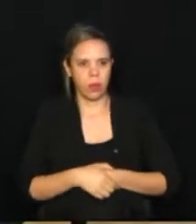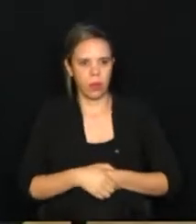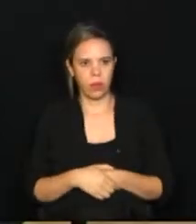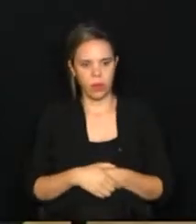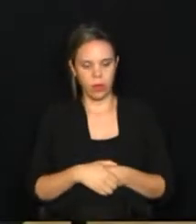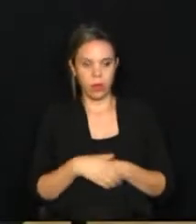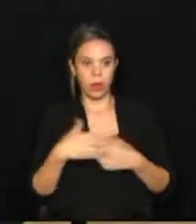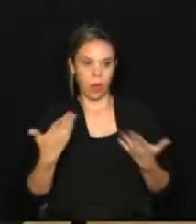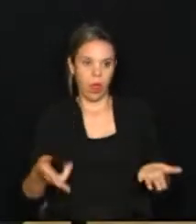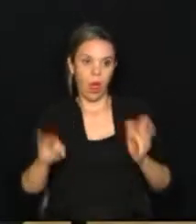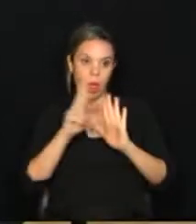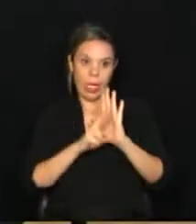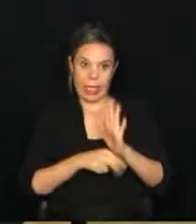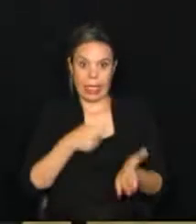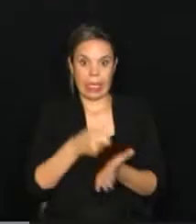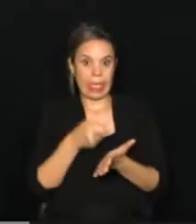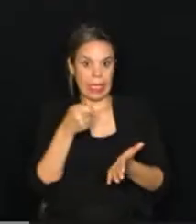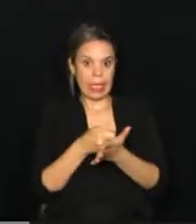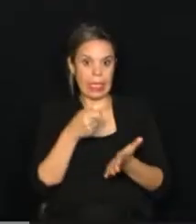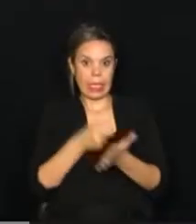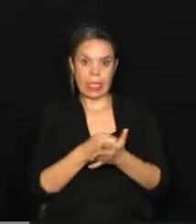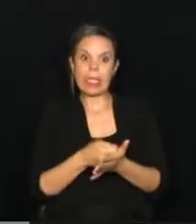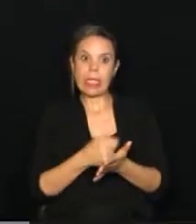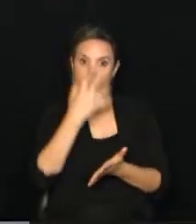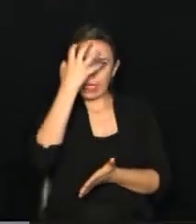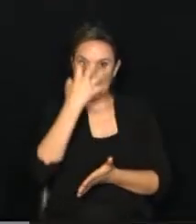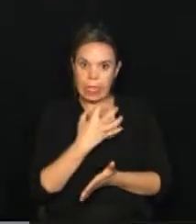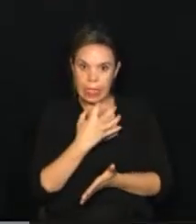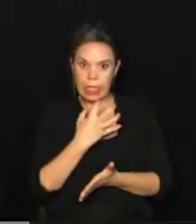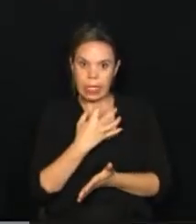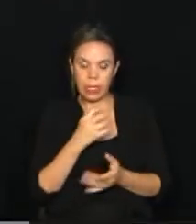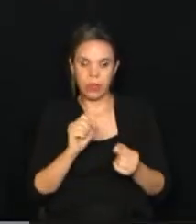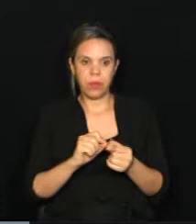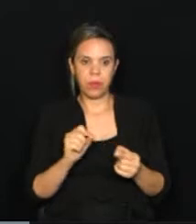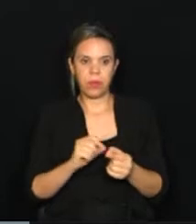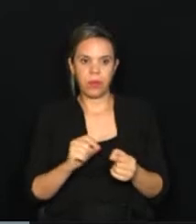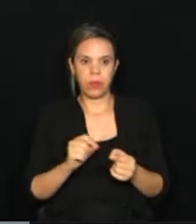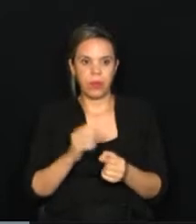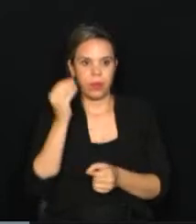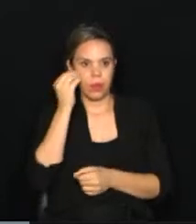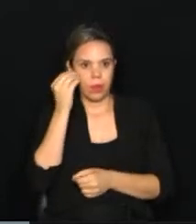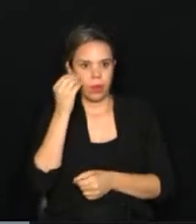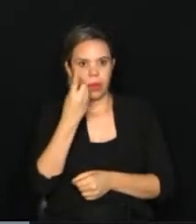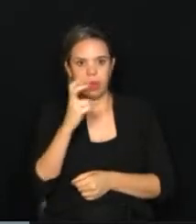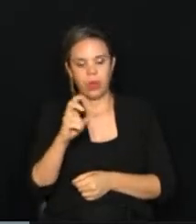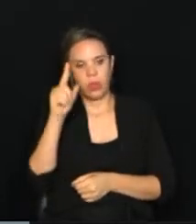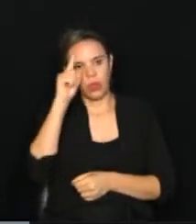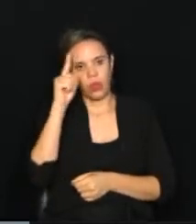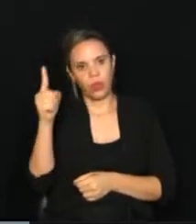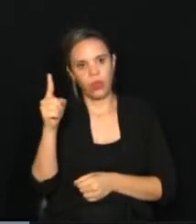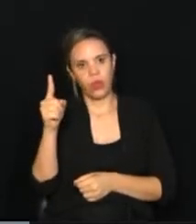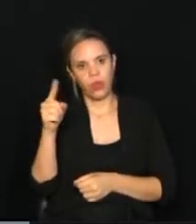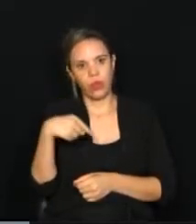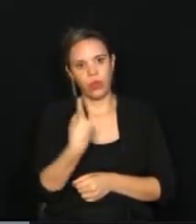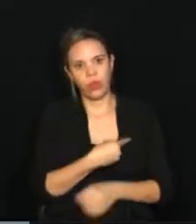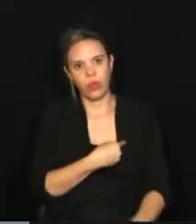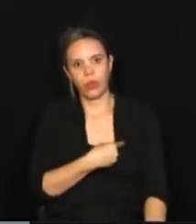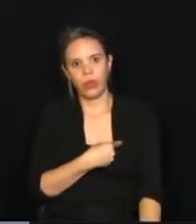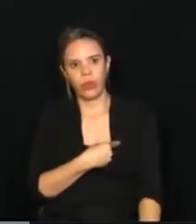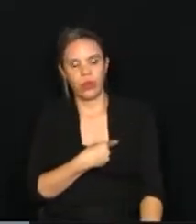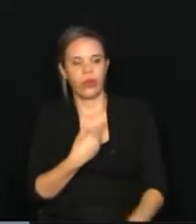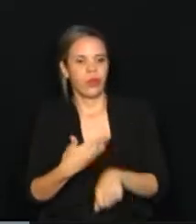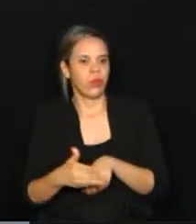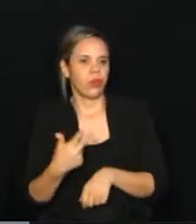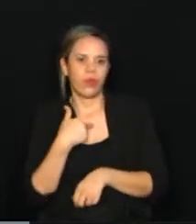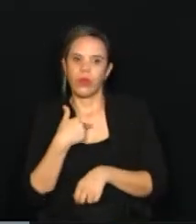Os protocolos são bem rígidos, né? A gente faz teste a cada 15 dias, a gente praticamente não